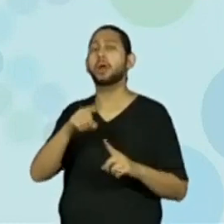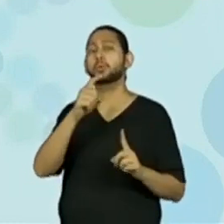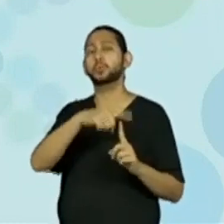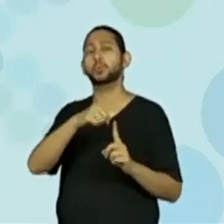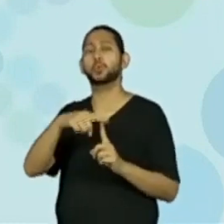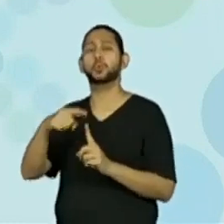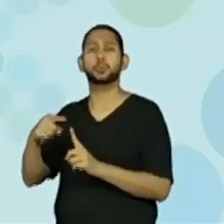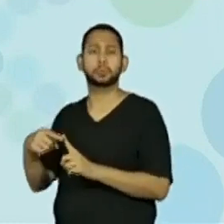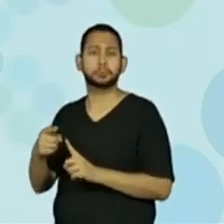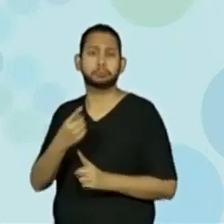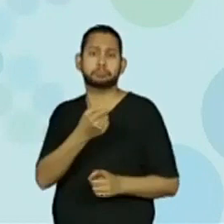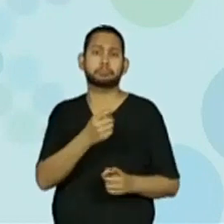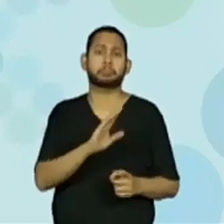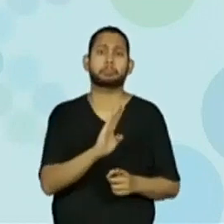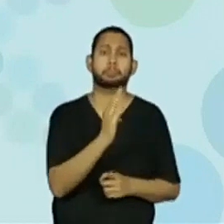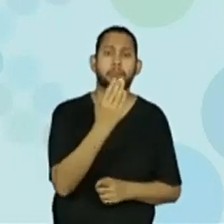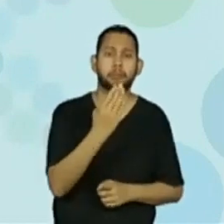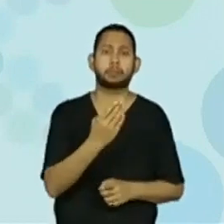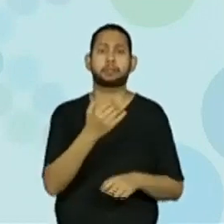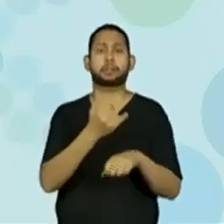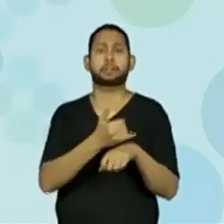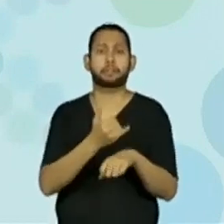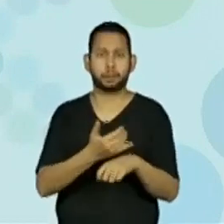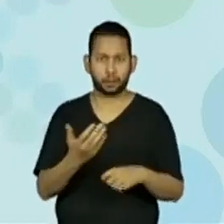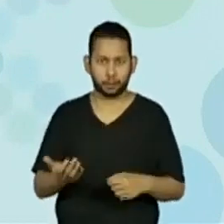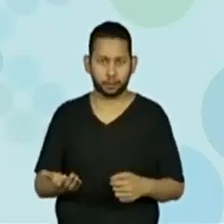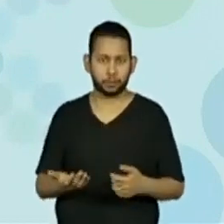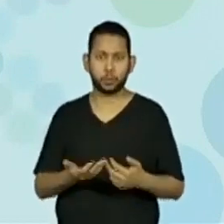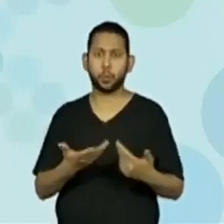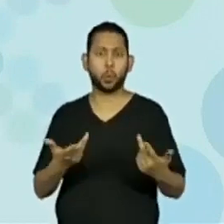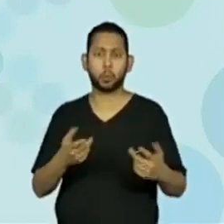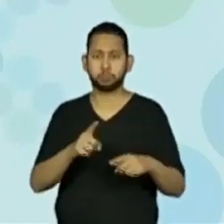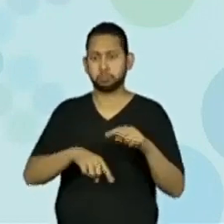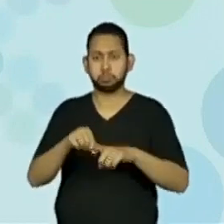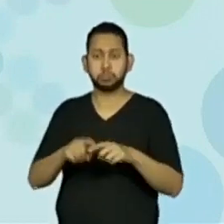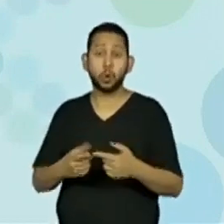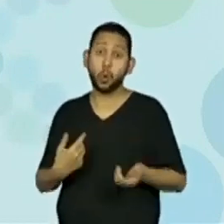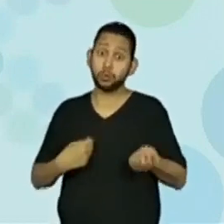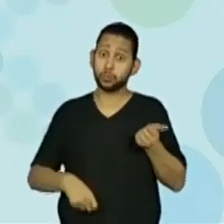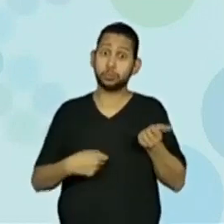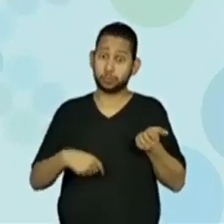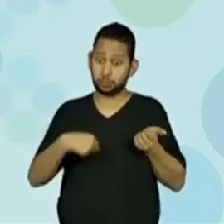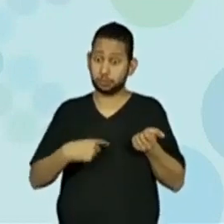material de que é feito o objeto ou o instrumento.